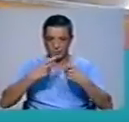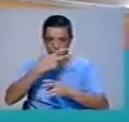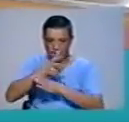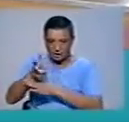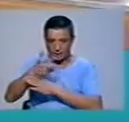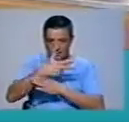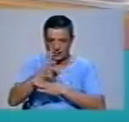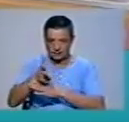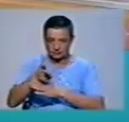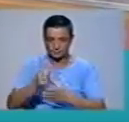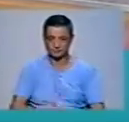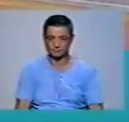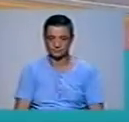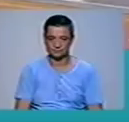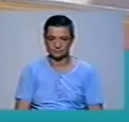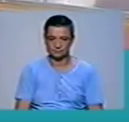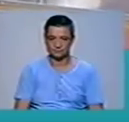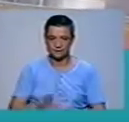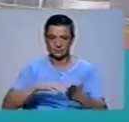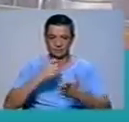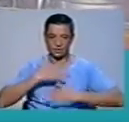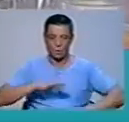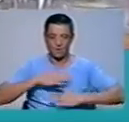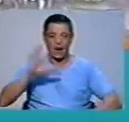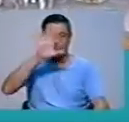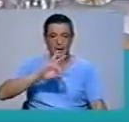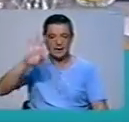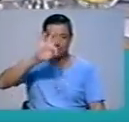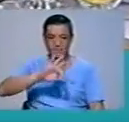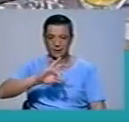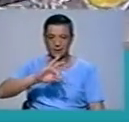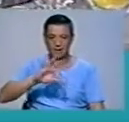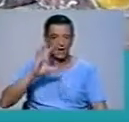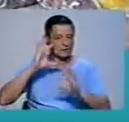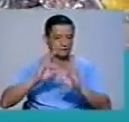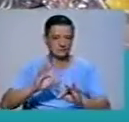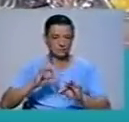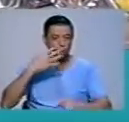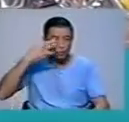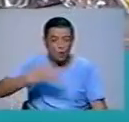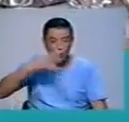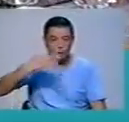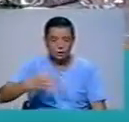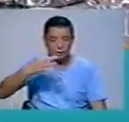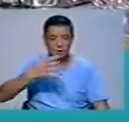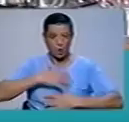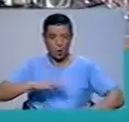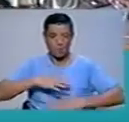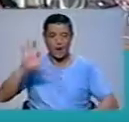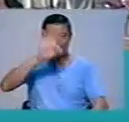câmara. Olha, um pedacinho. Tem sempre uma peça aqui de roupa amarela. Sempre. Mas sempre. Sempre, todos os dias. Sem exceção, ok?